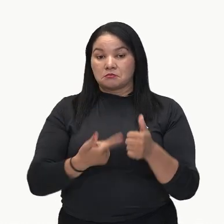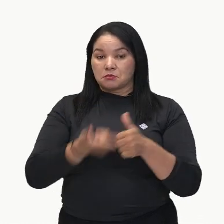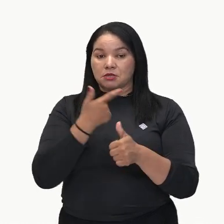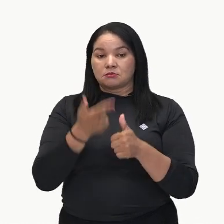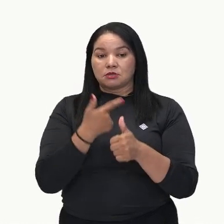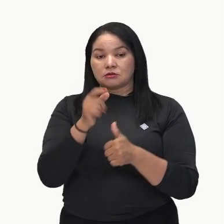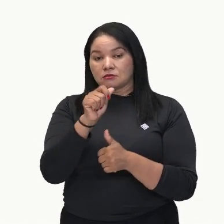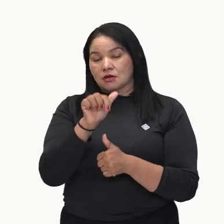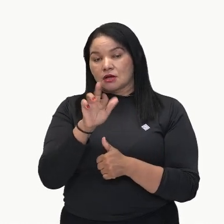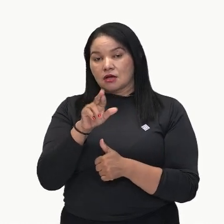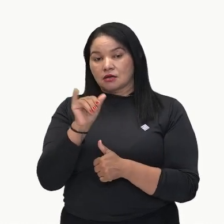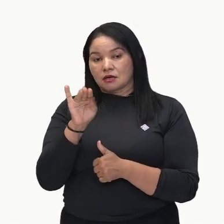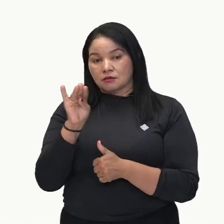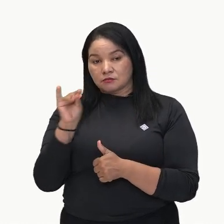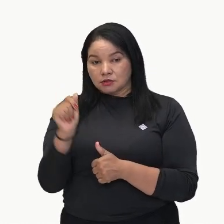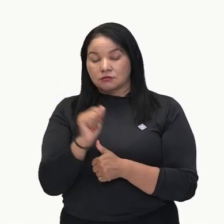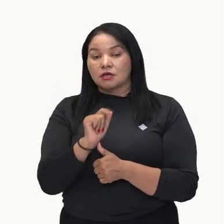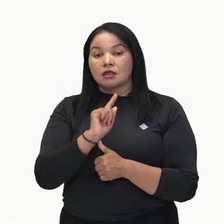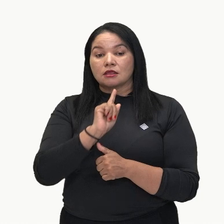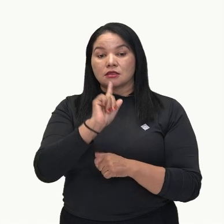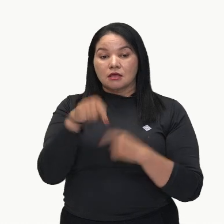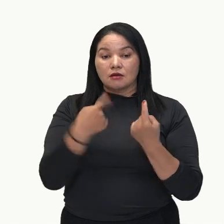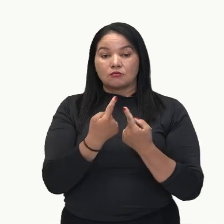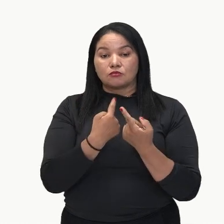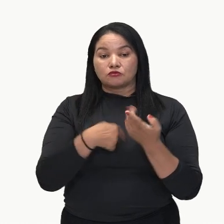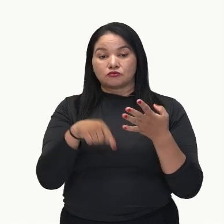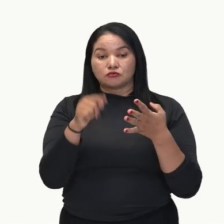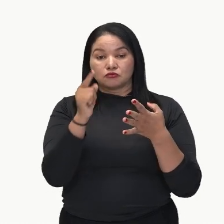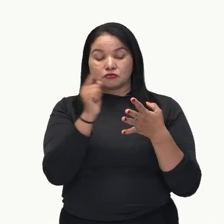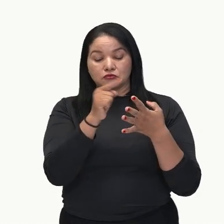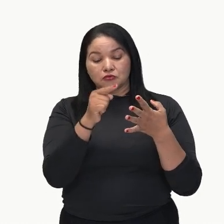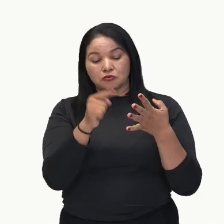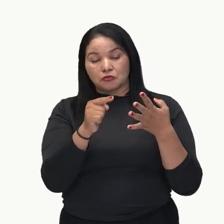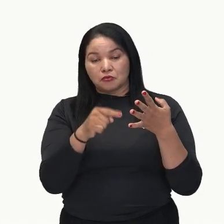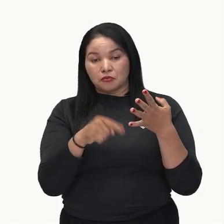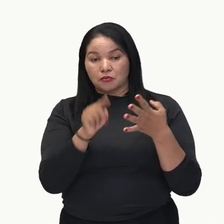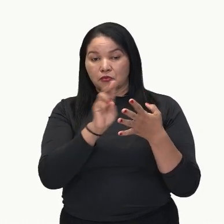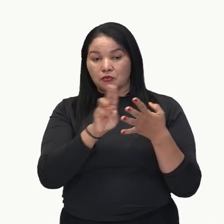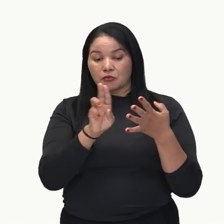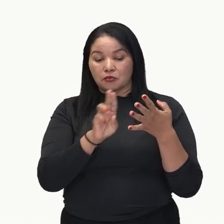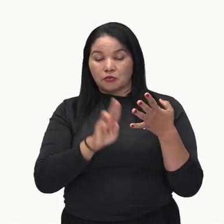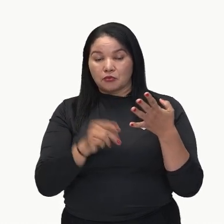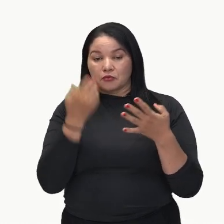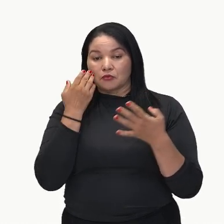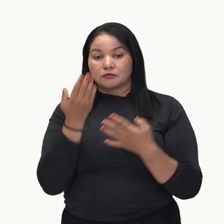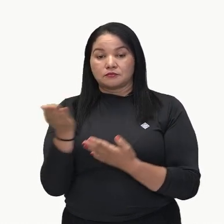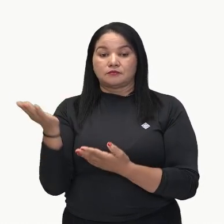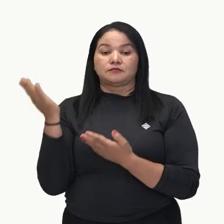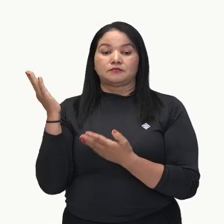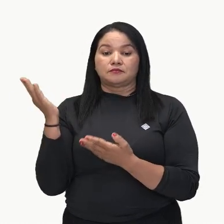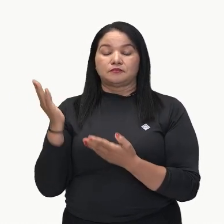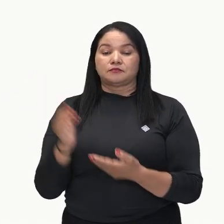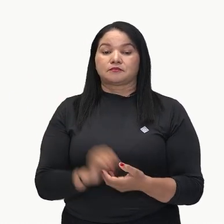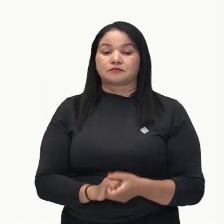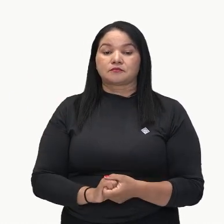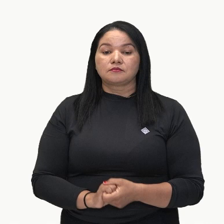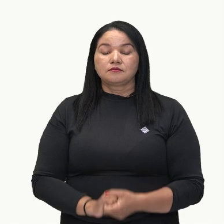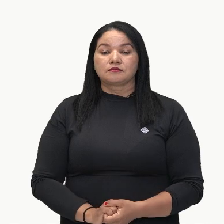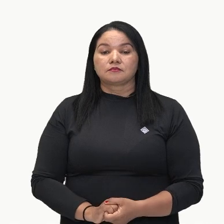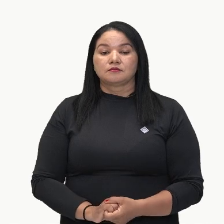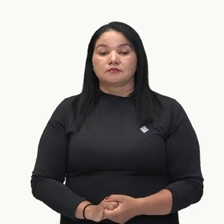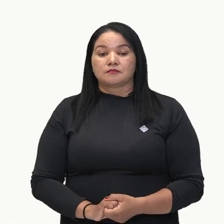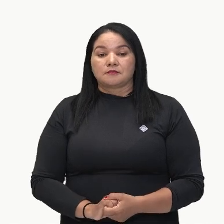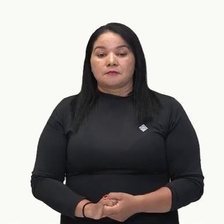a Arábia Saudita, seguido do Iraque, do Irã, dos Emirados Árabes